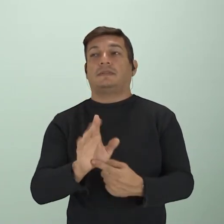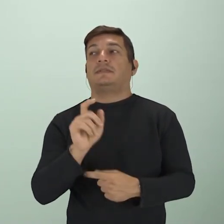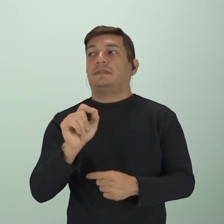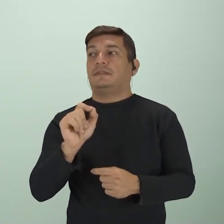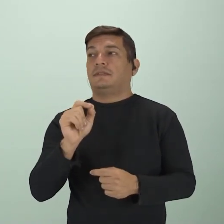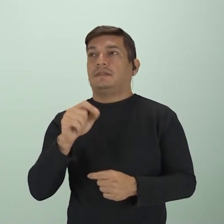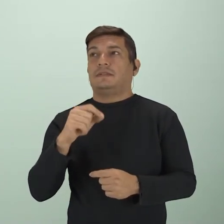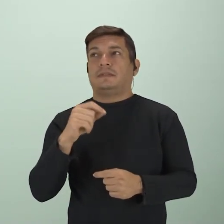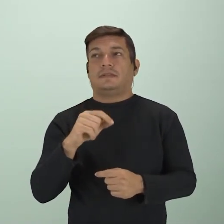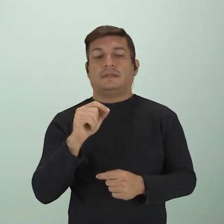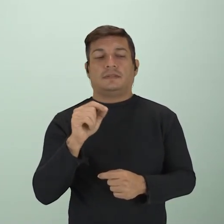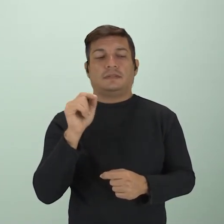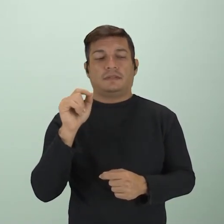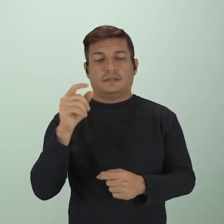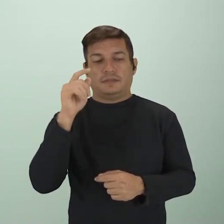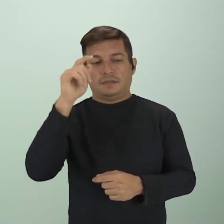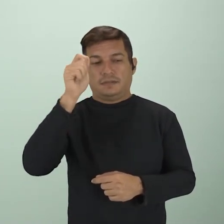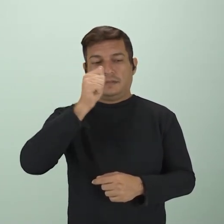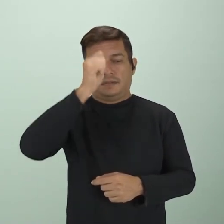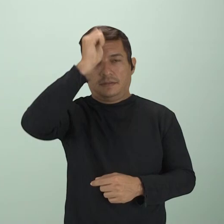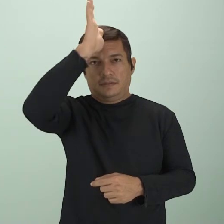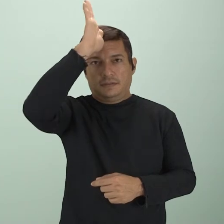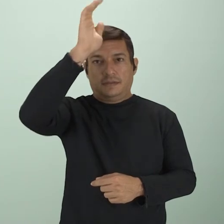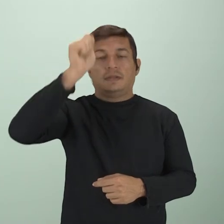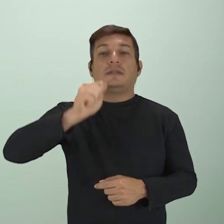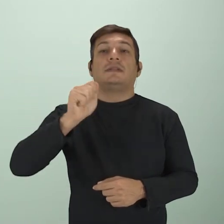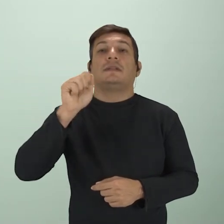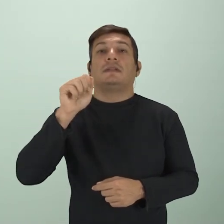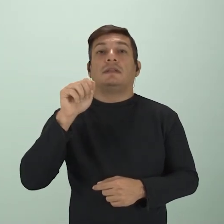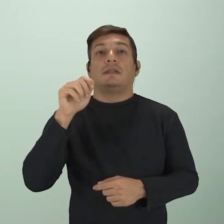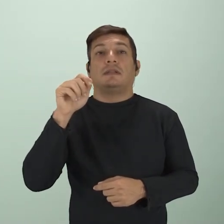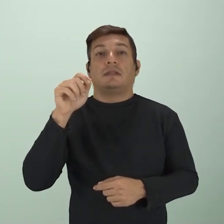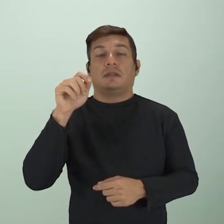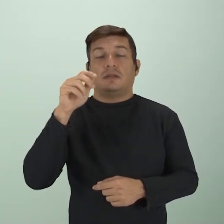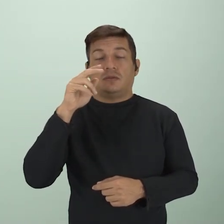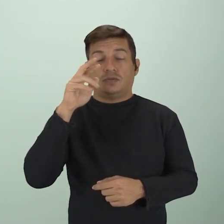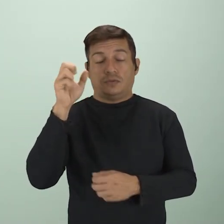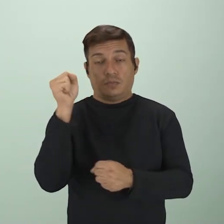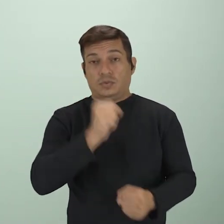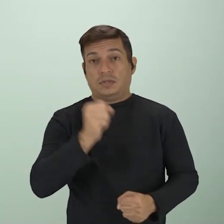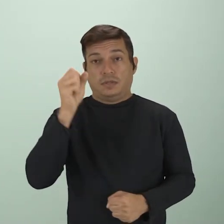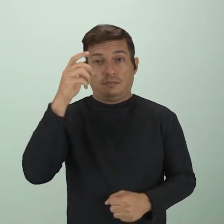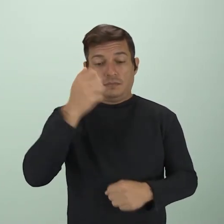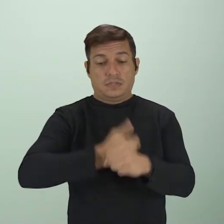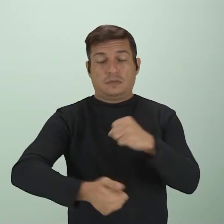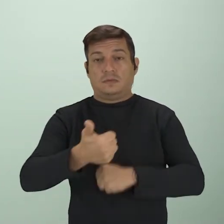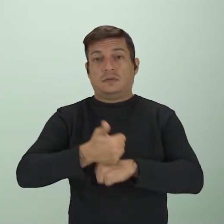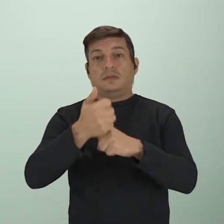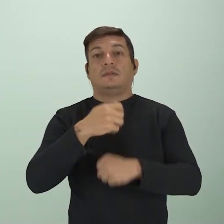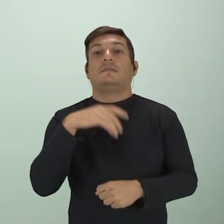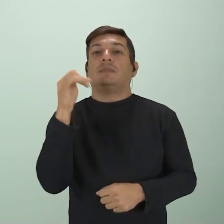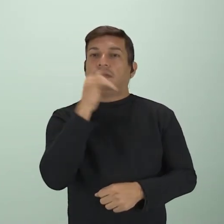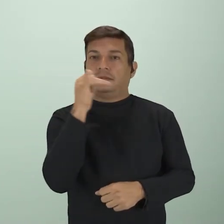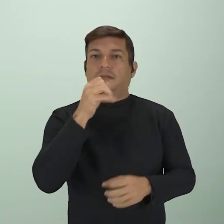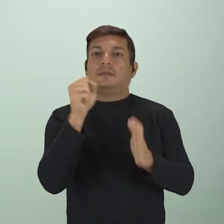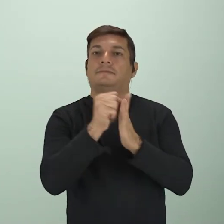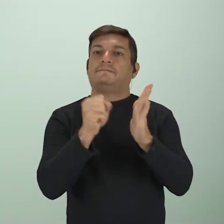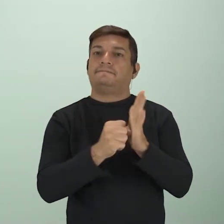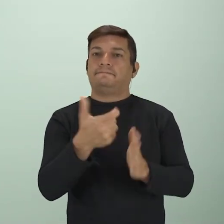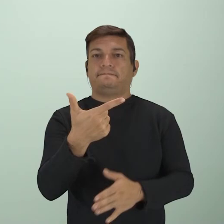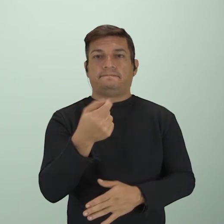de poder, né, de poder absoluto para o líder, para a Itália, né, já no século